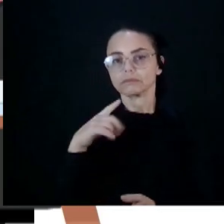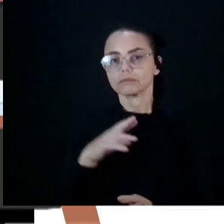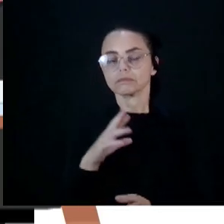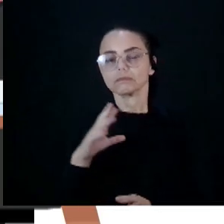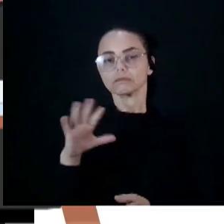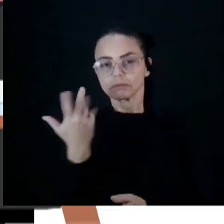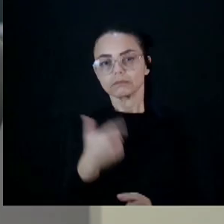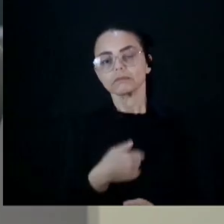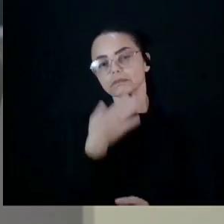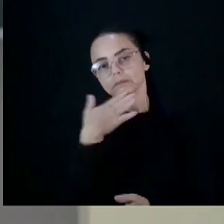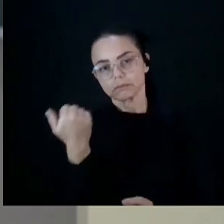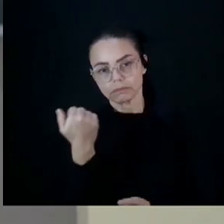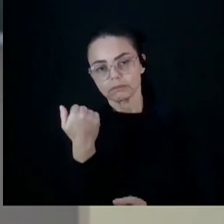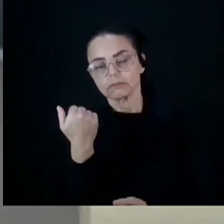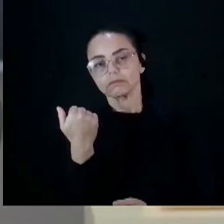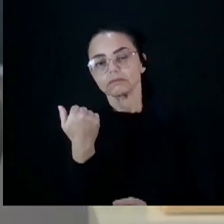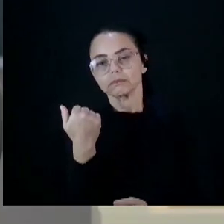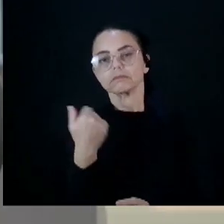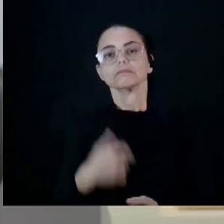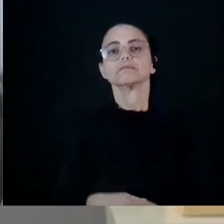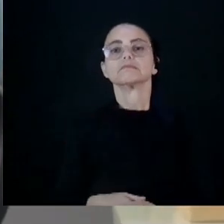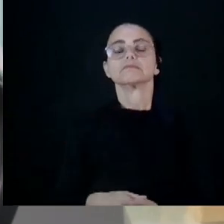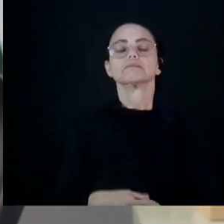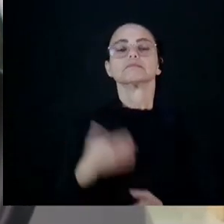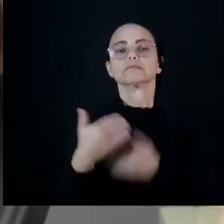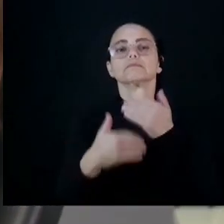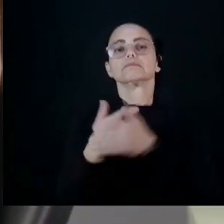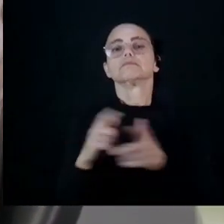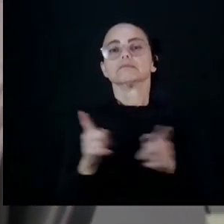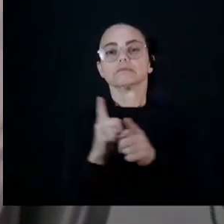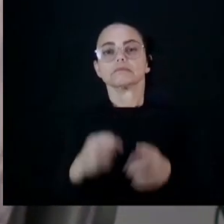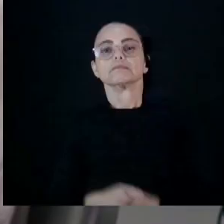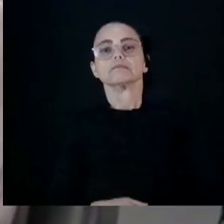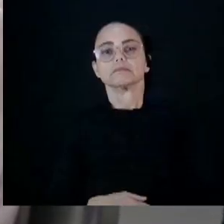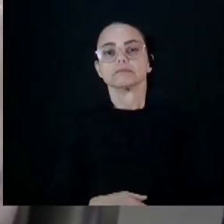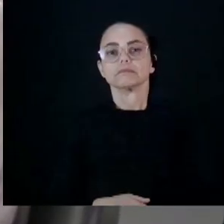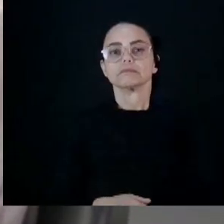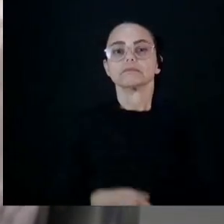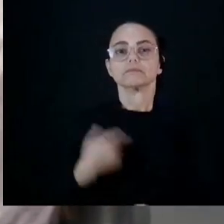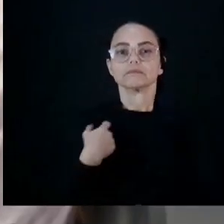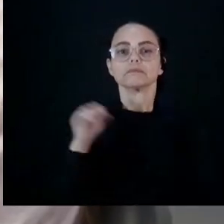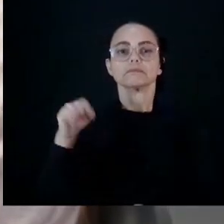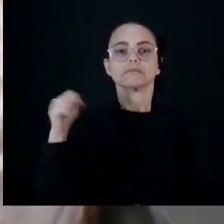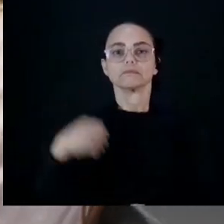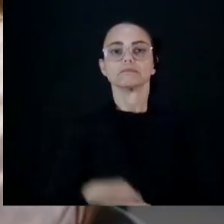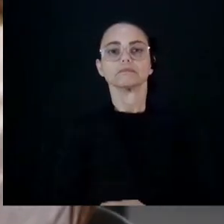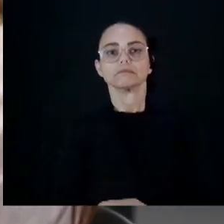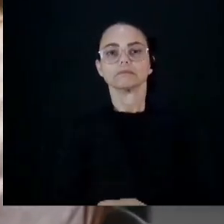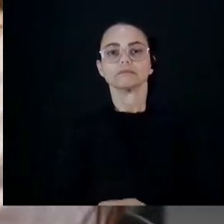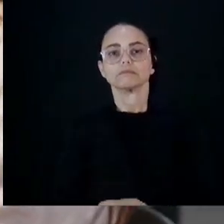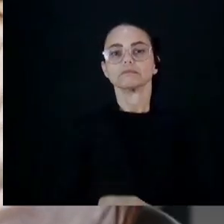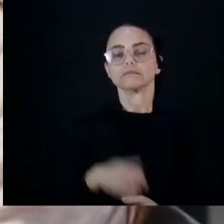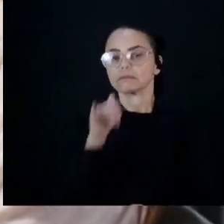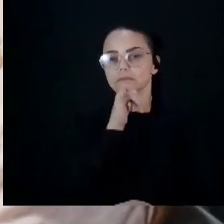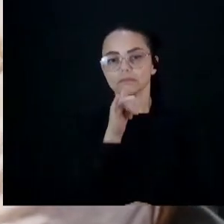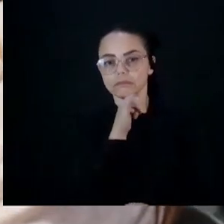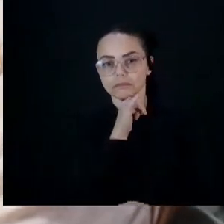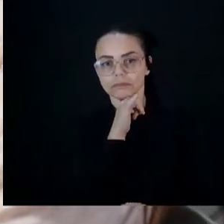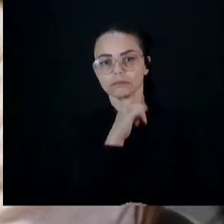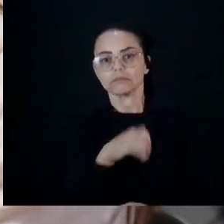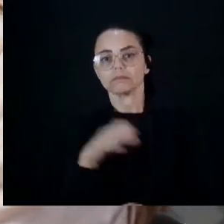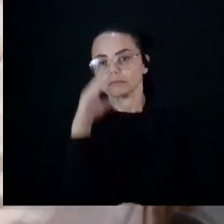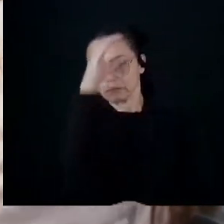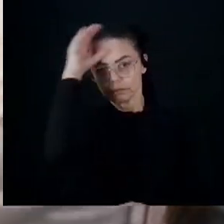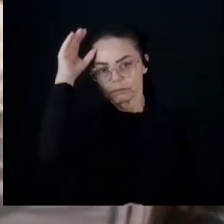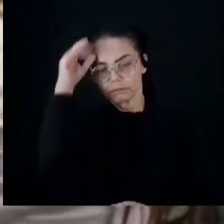melhores em menos tempo, com um tempo mais curto. Seria isso, mais ou menos? Isso, justamente. Então, um exemplo de um cliente que é em